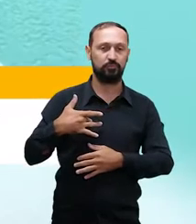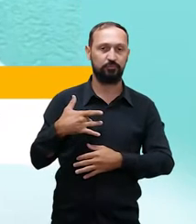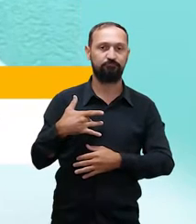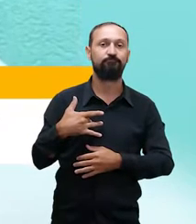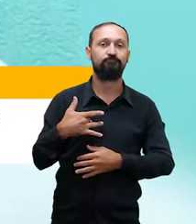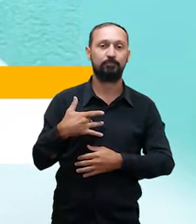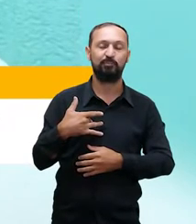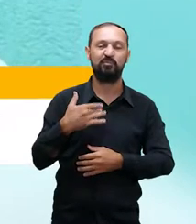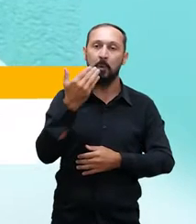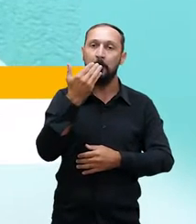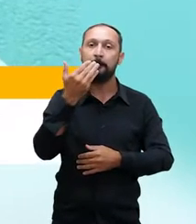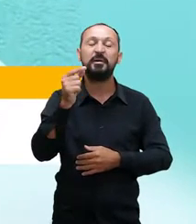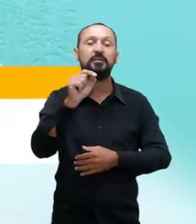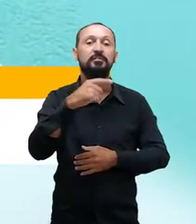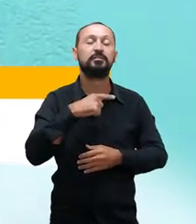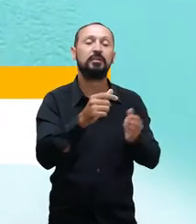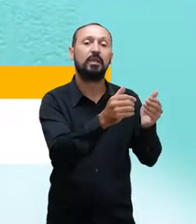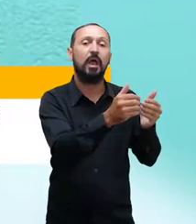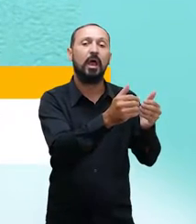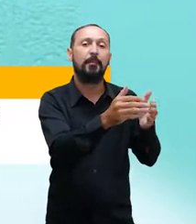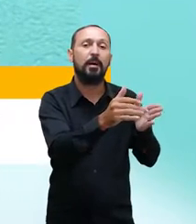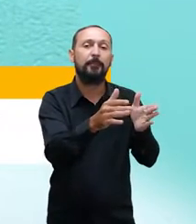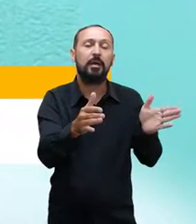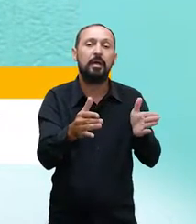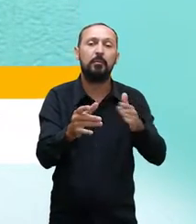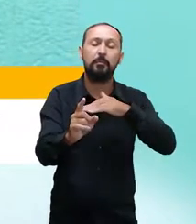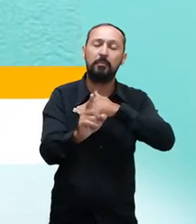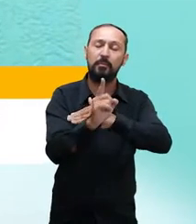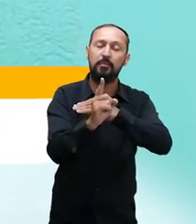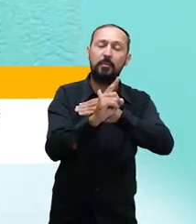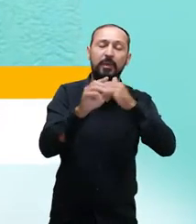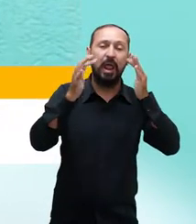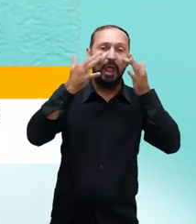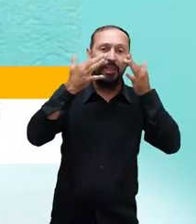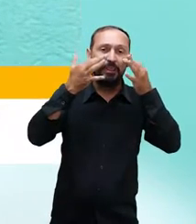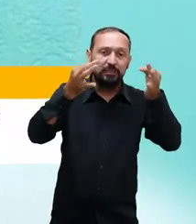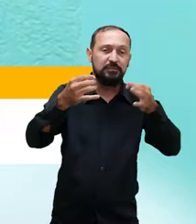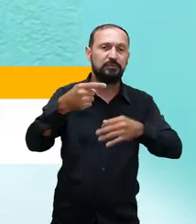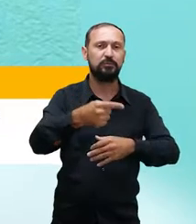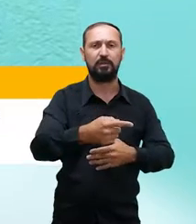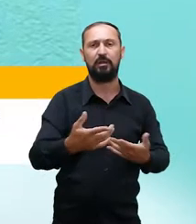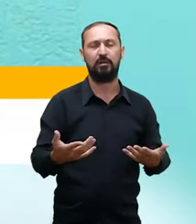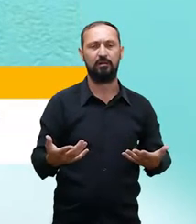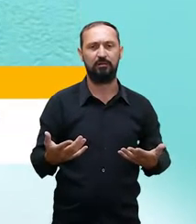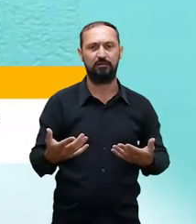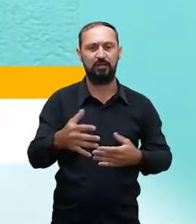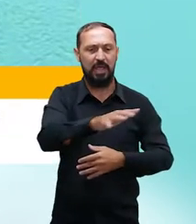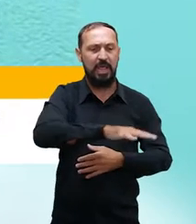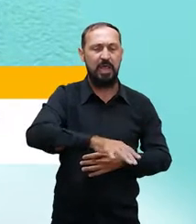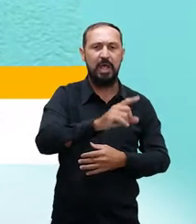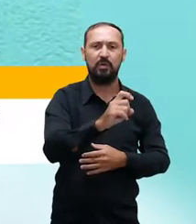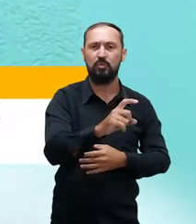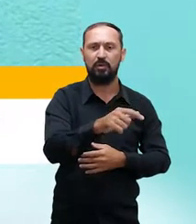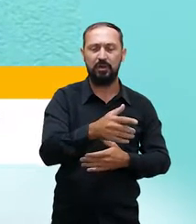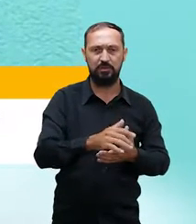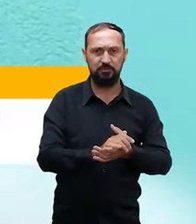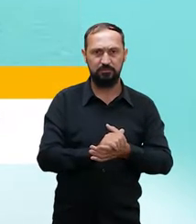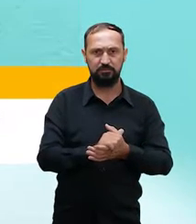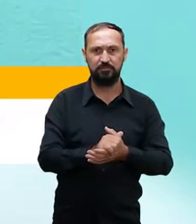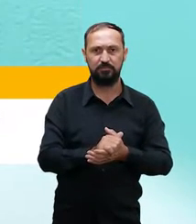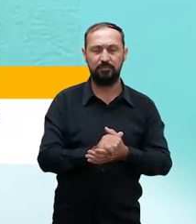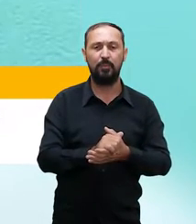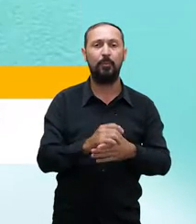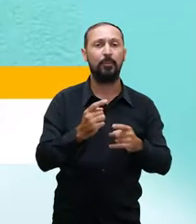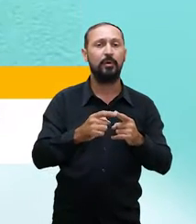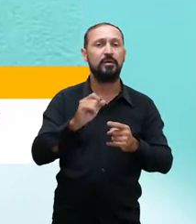Secretaria de Estado de Saúde e pedir para que haja uma atenção especial aqui na região de